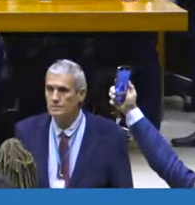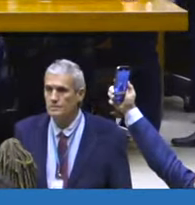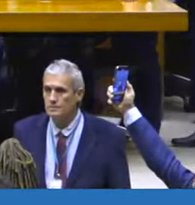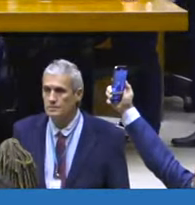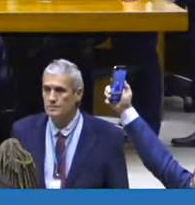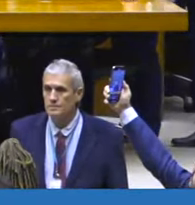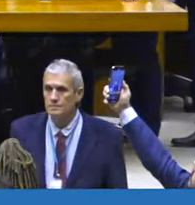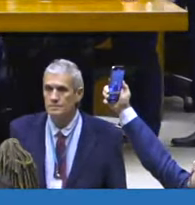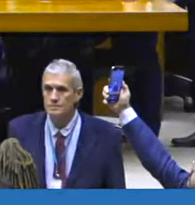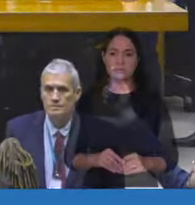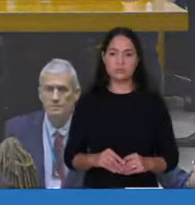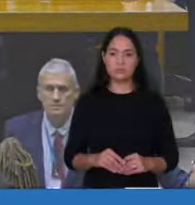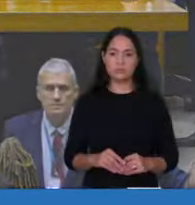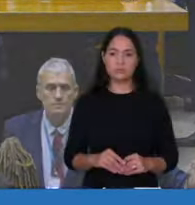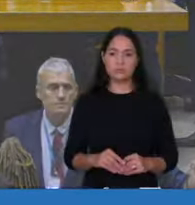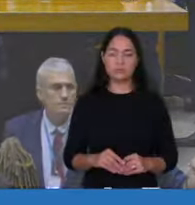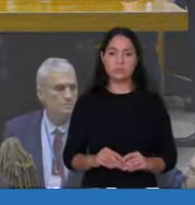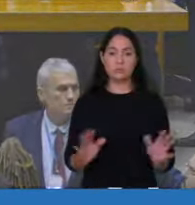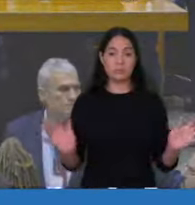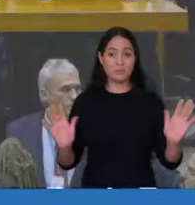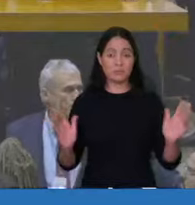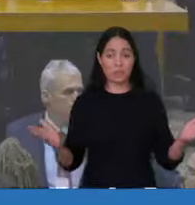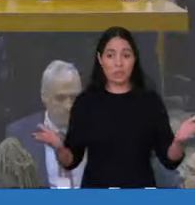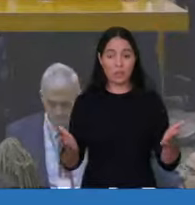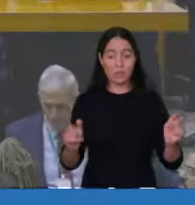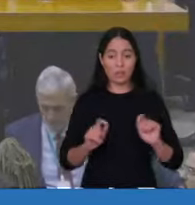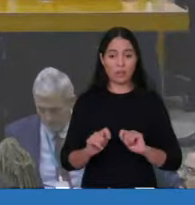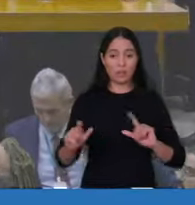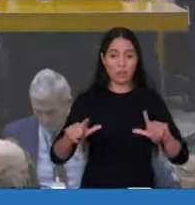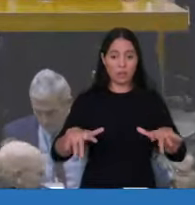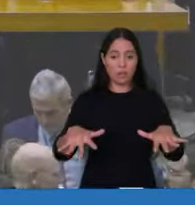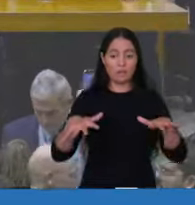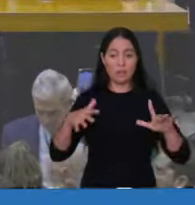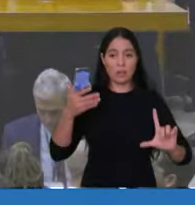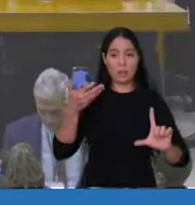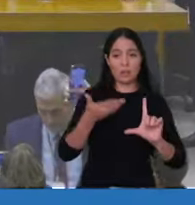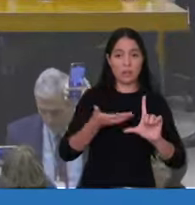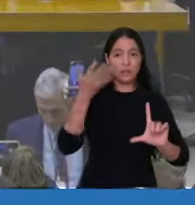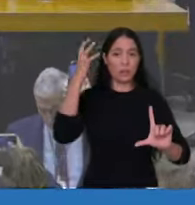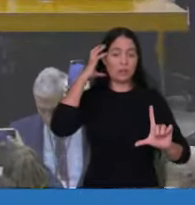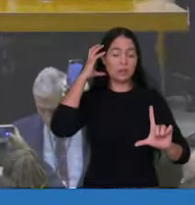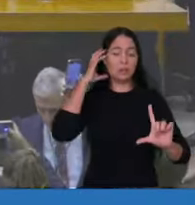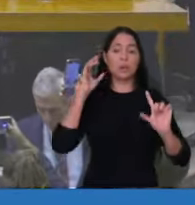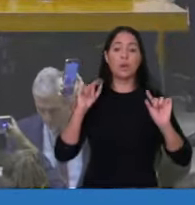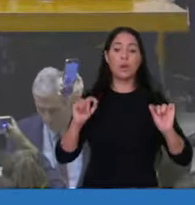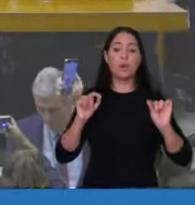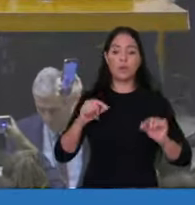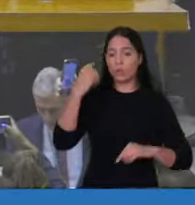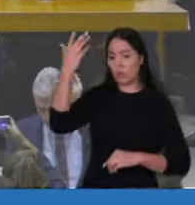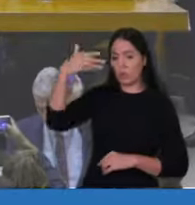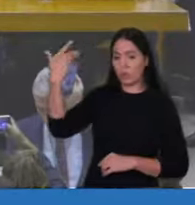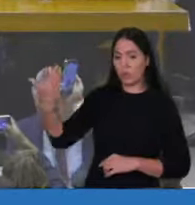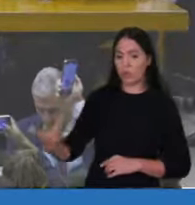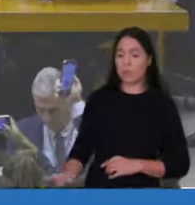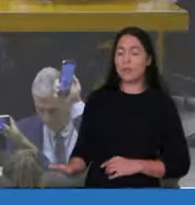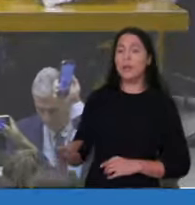Petroni. Convido para que componham a mesa a deputada Talíria Petroni, requerente.